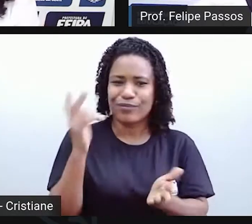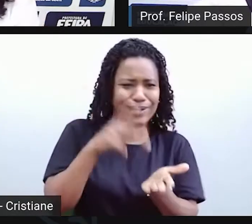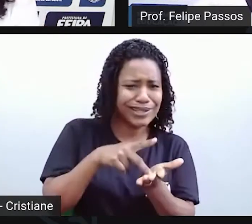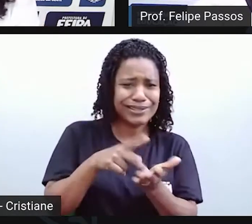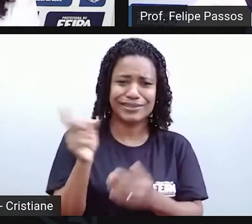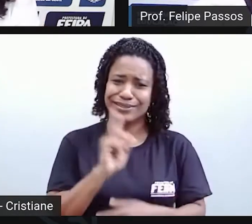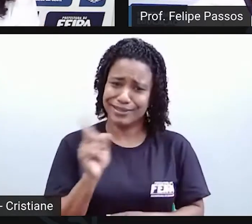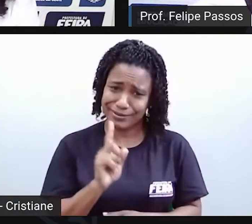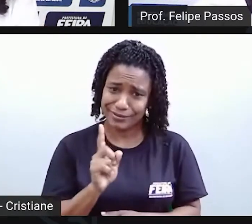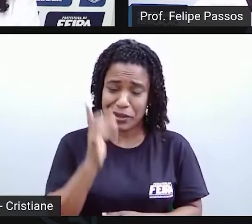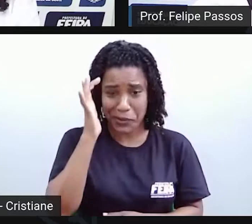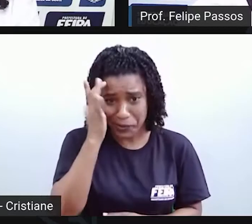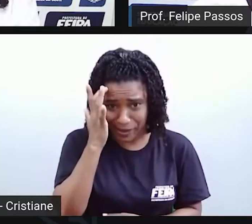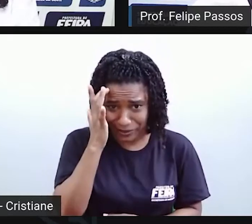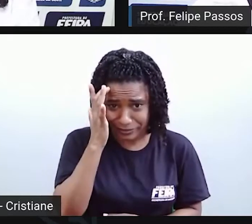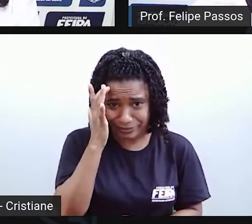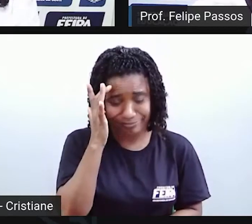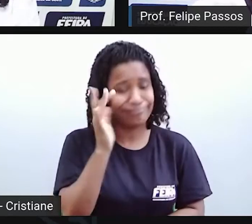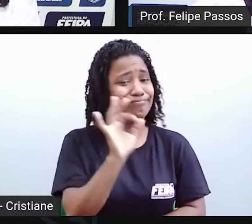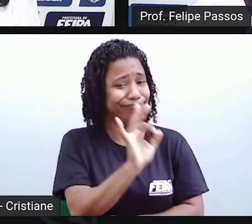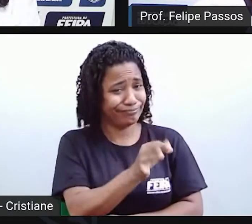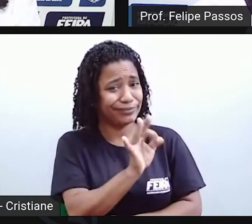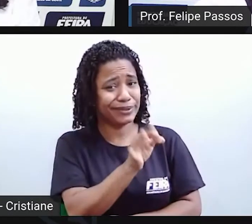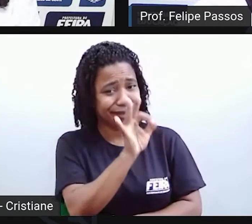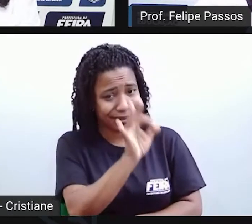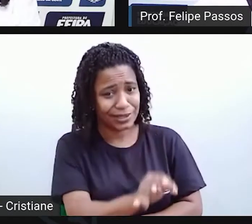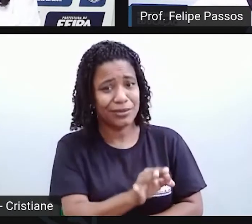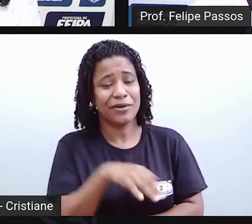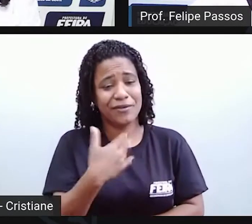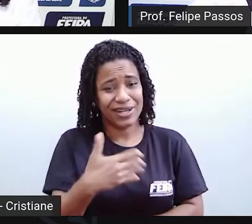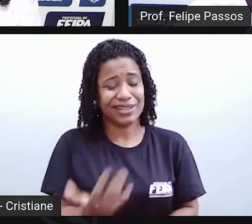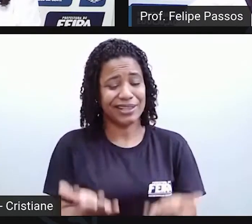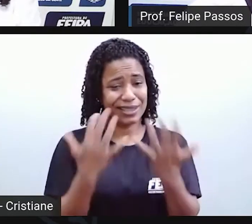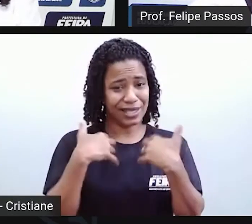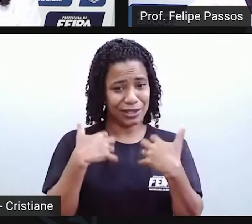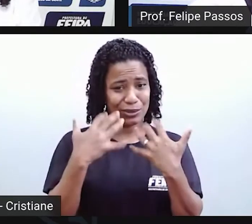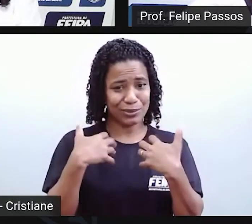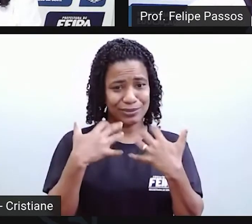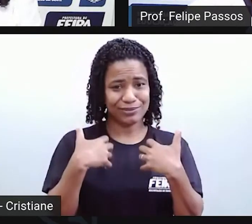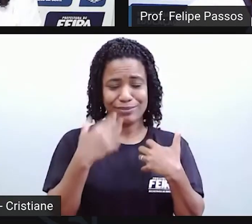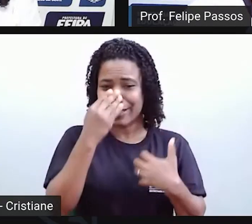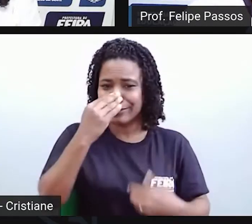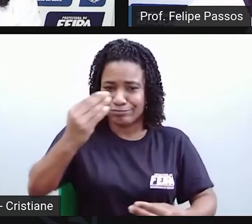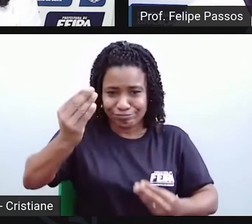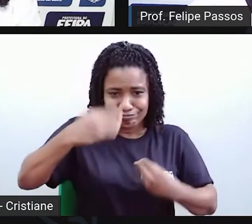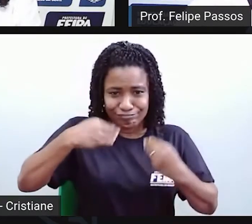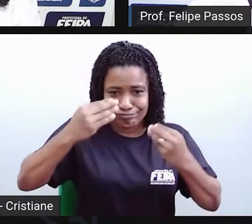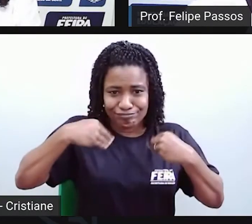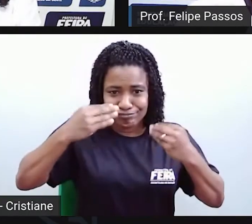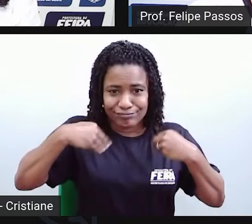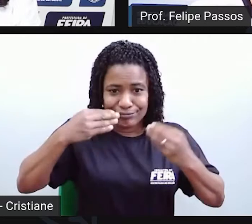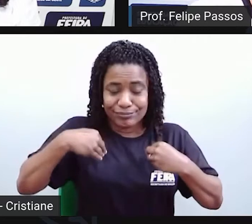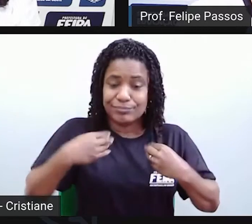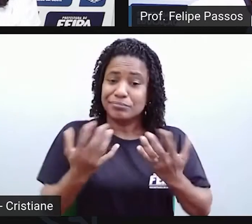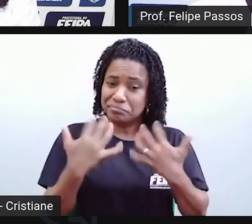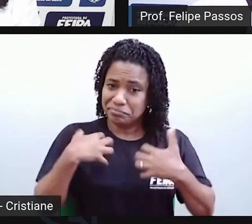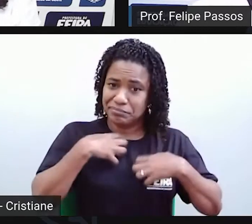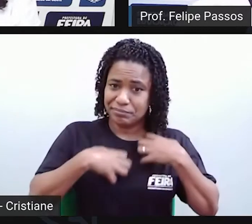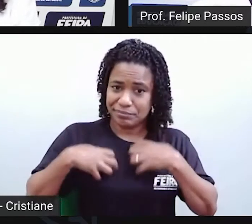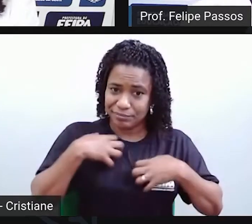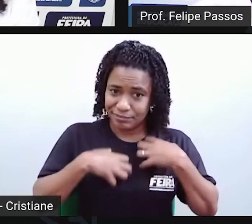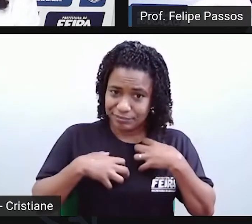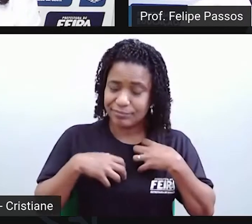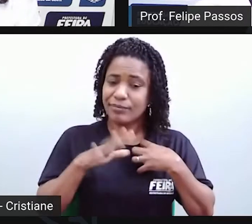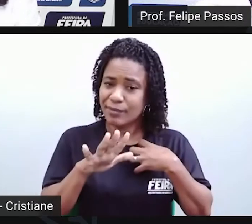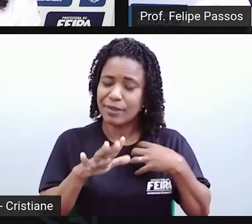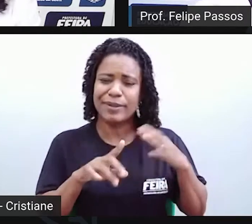não, a gente sabe que isso pode gerar vários processos ali internos. Nayara, a internet ela tem pontos negativos, como